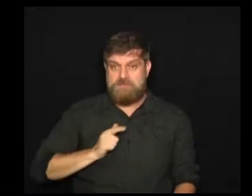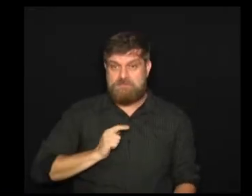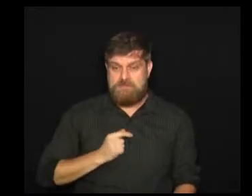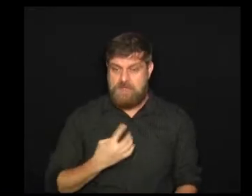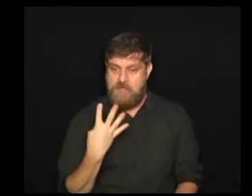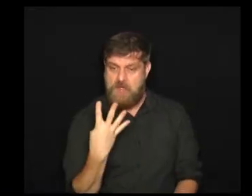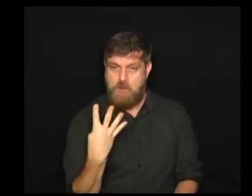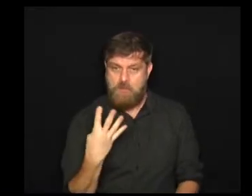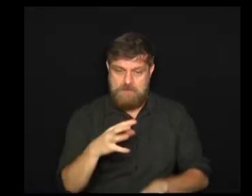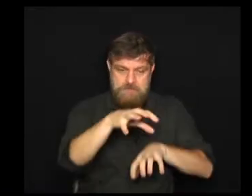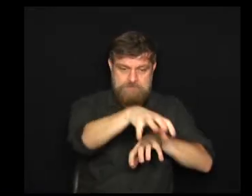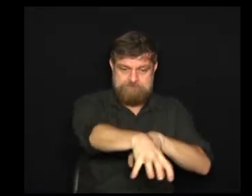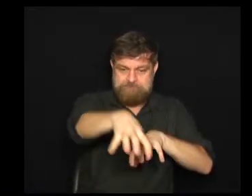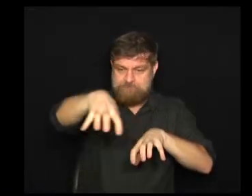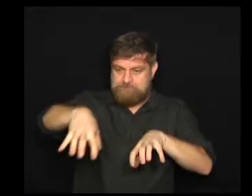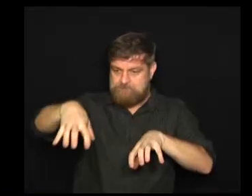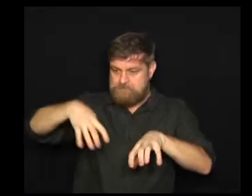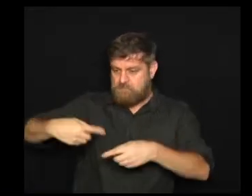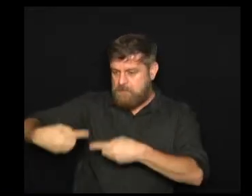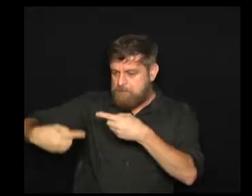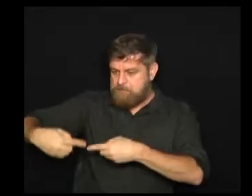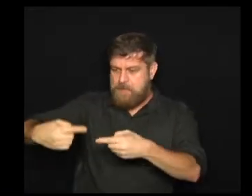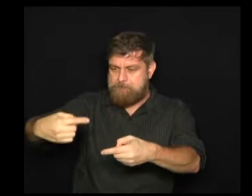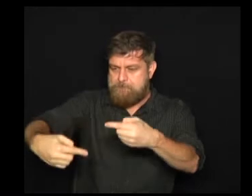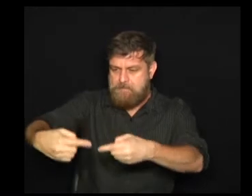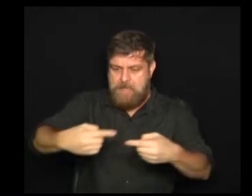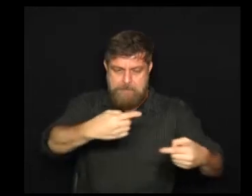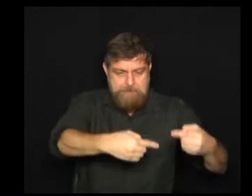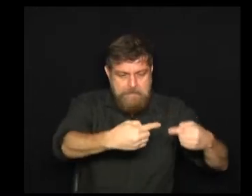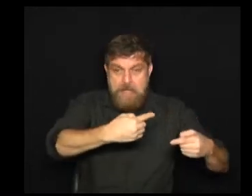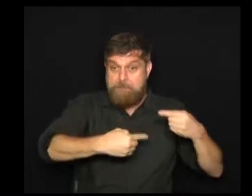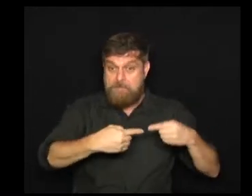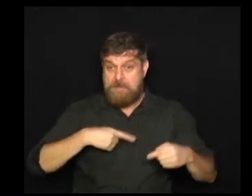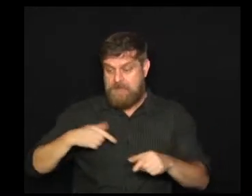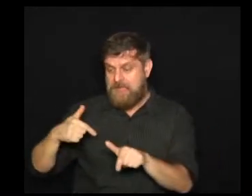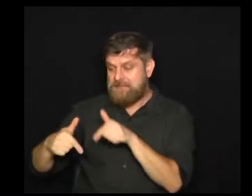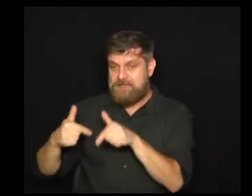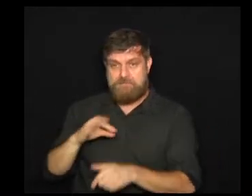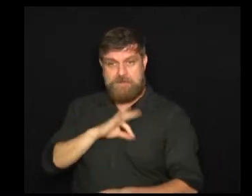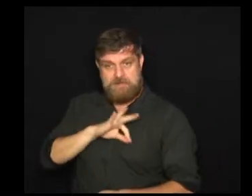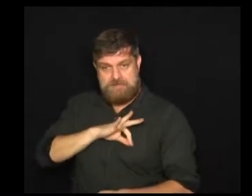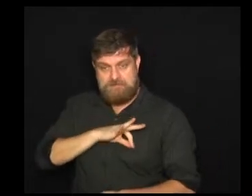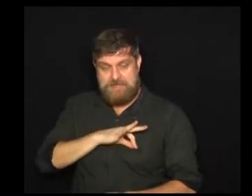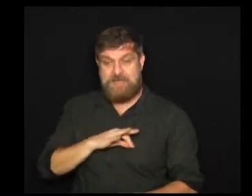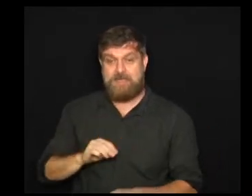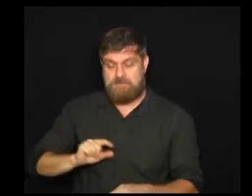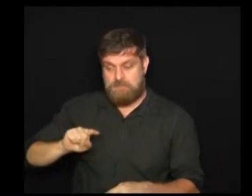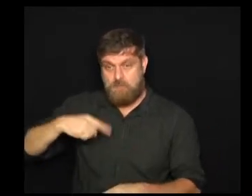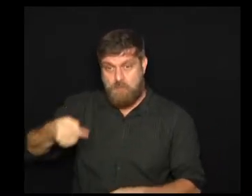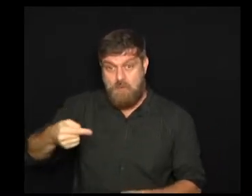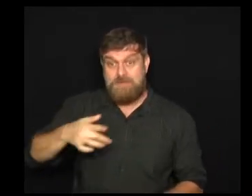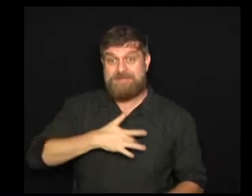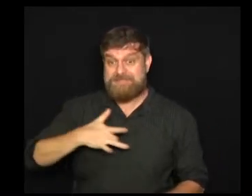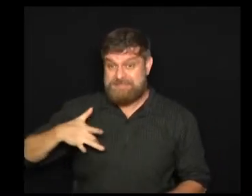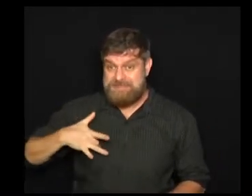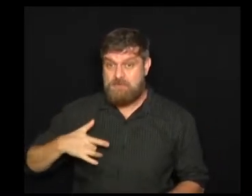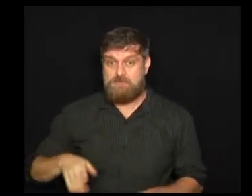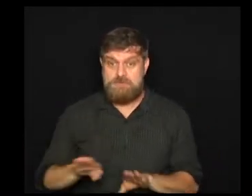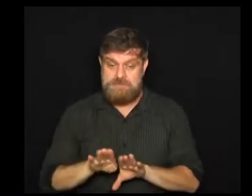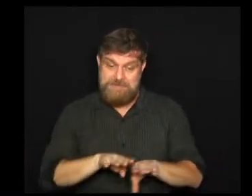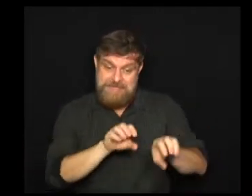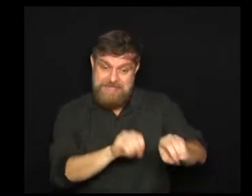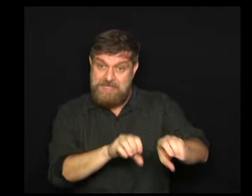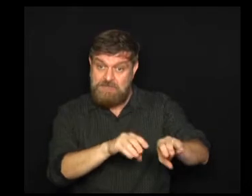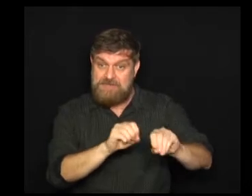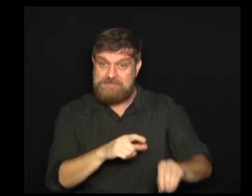4 eixos, né? Os eixos são de trabalho e renda, saúde, educação e mobilidade urbana, né?